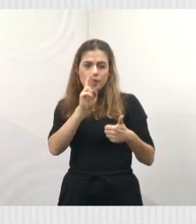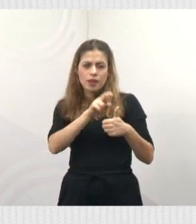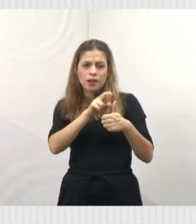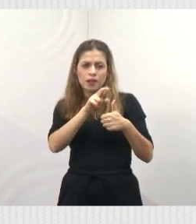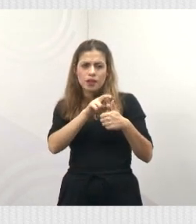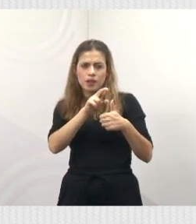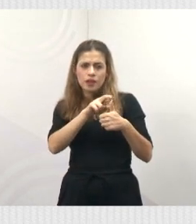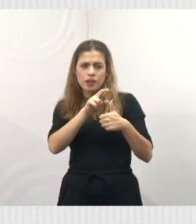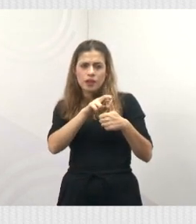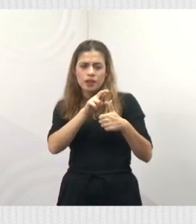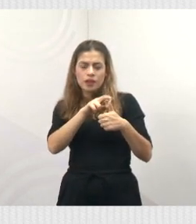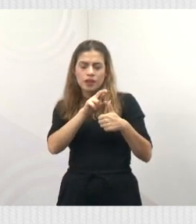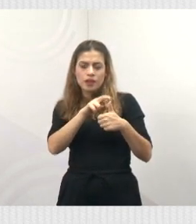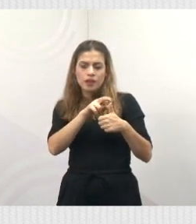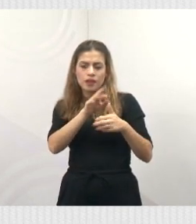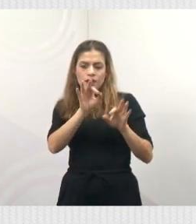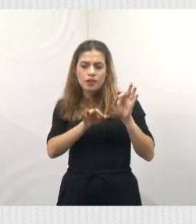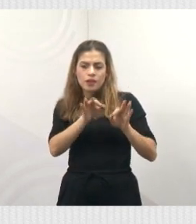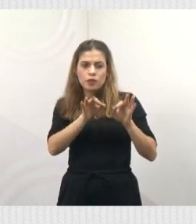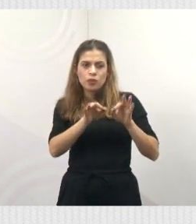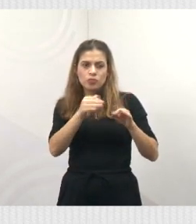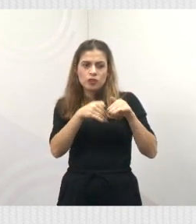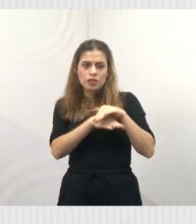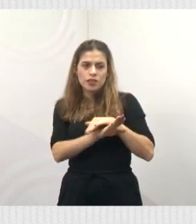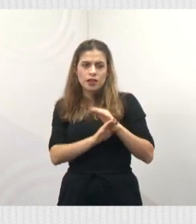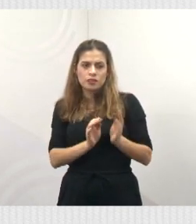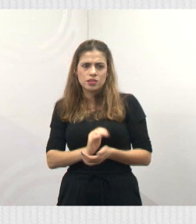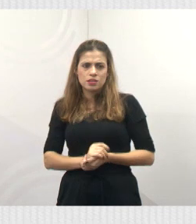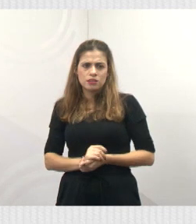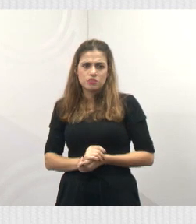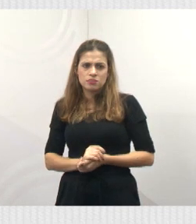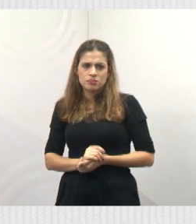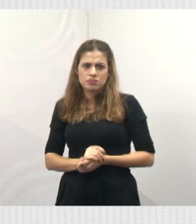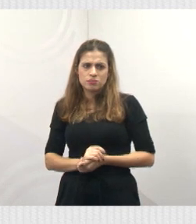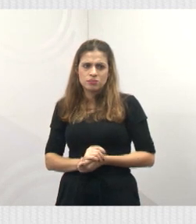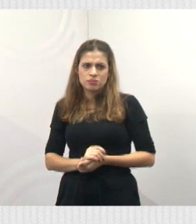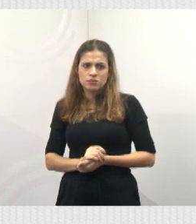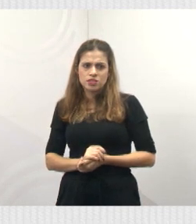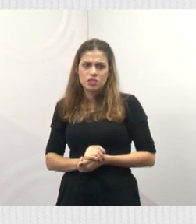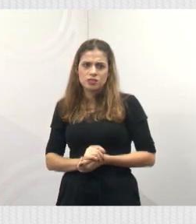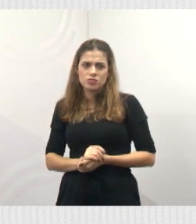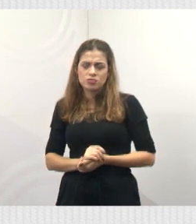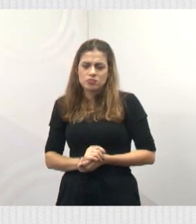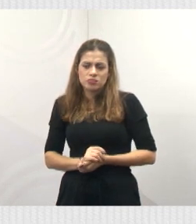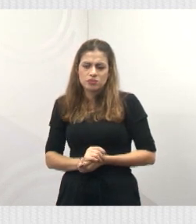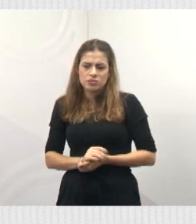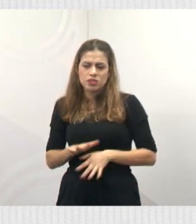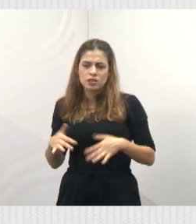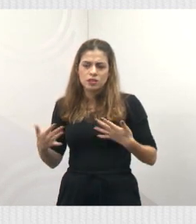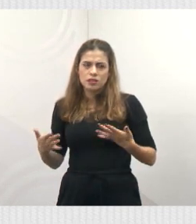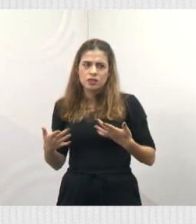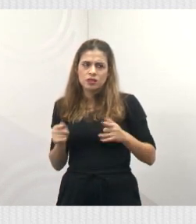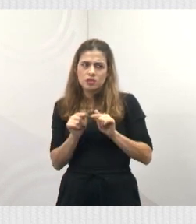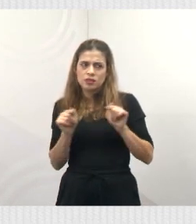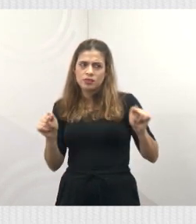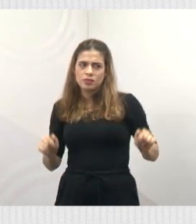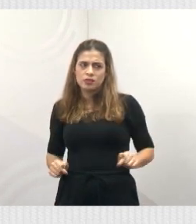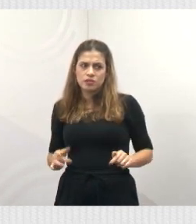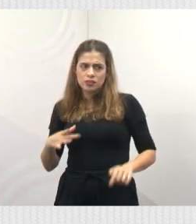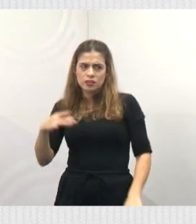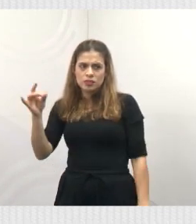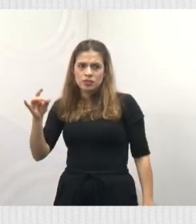controle interno. O que temos nesses dois órgãos? Servidores efetivos escolhidos para ocupar a função